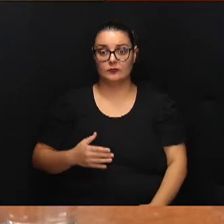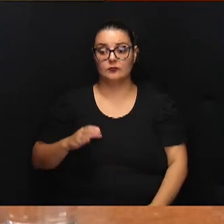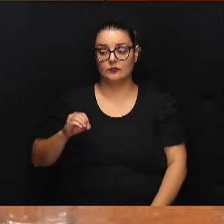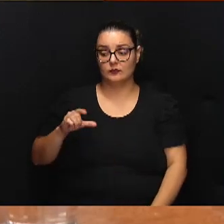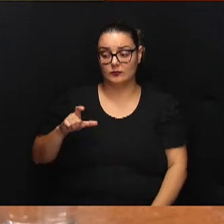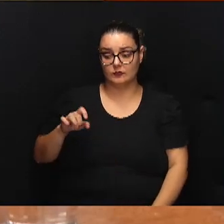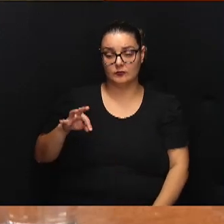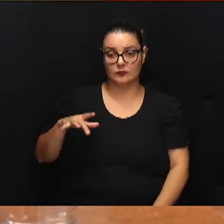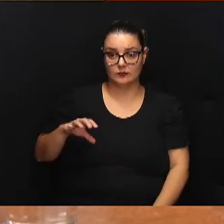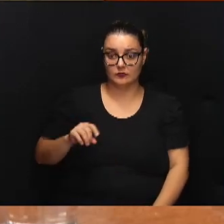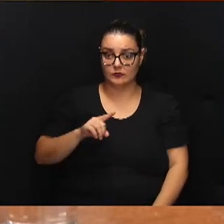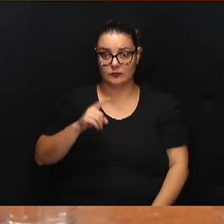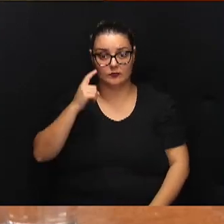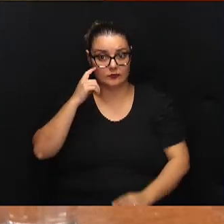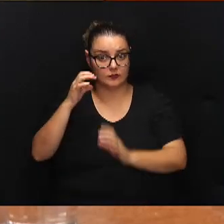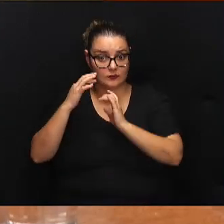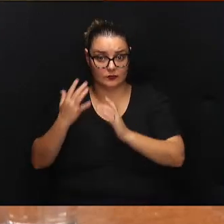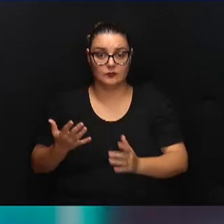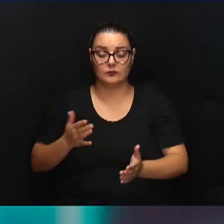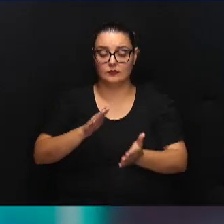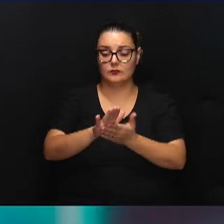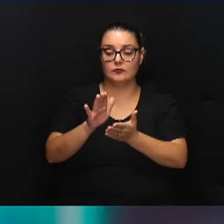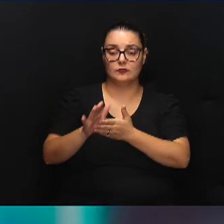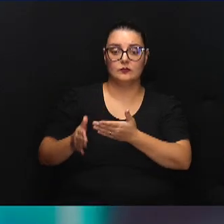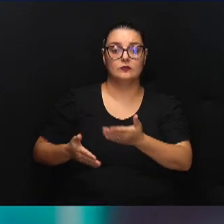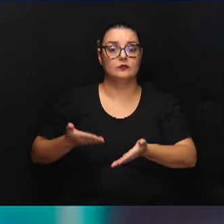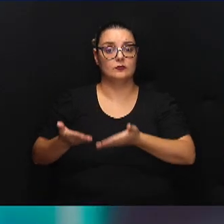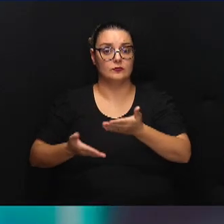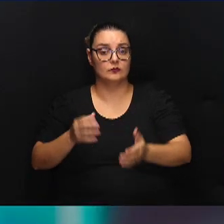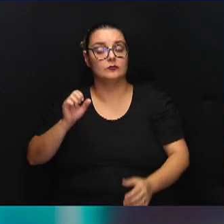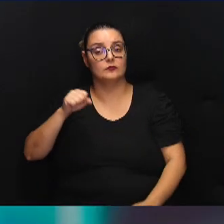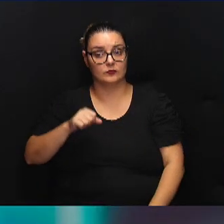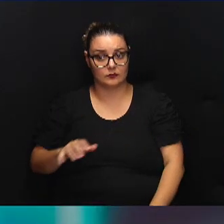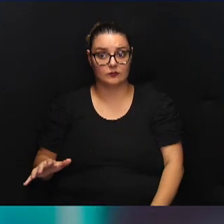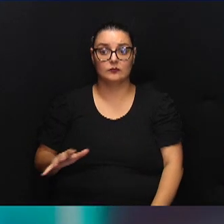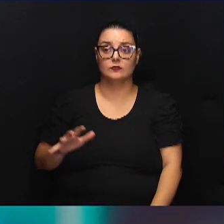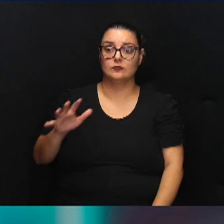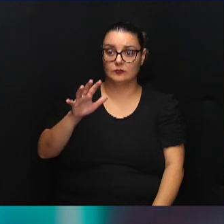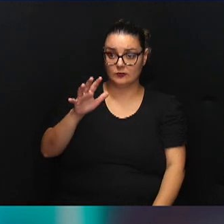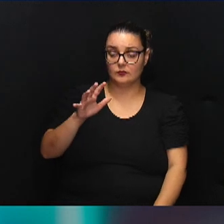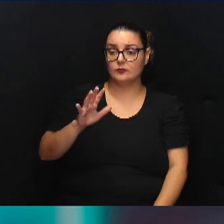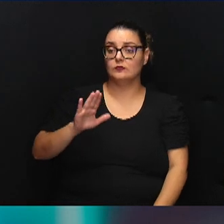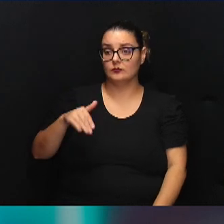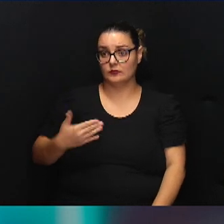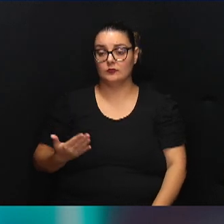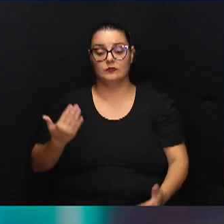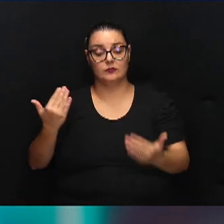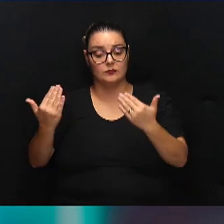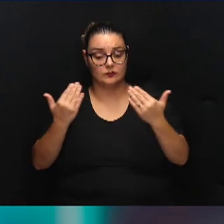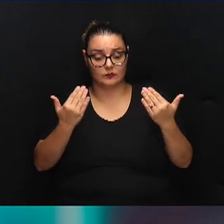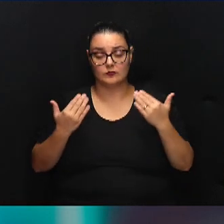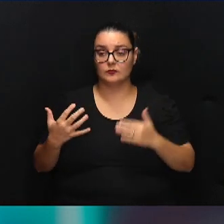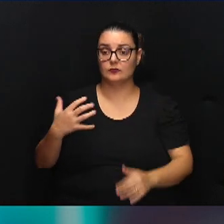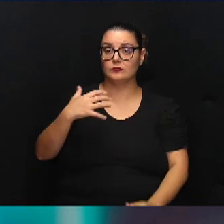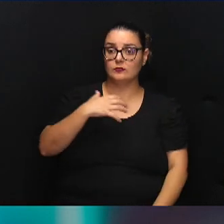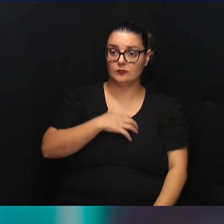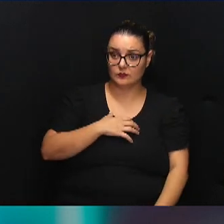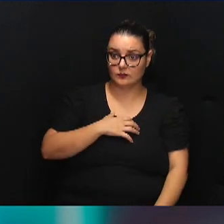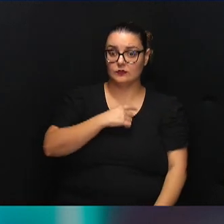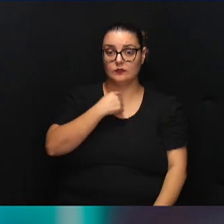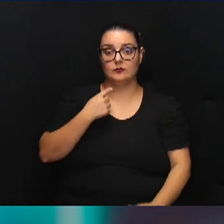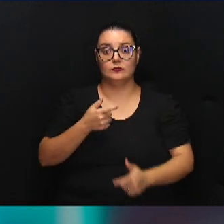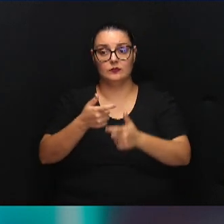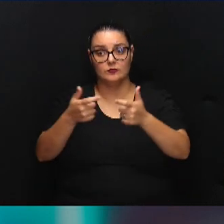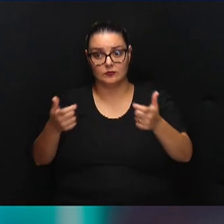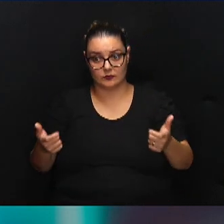coletivo e não pensar, né, nos custos do tratamento, que sim são muito caros, mas quando a gente compara de forma a longo prazo